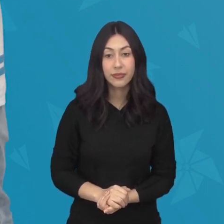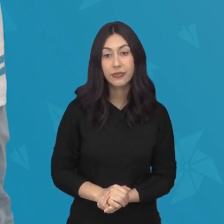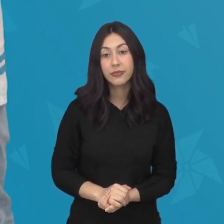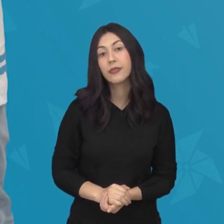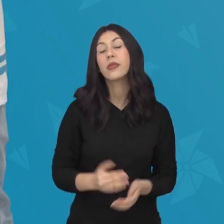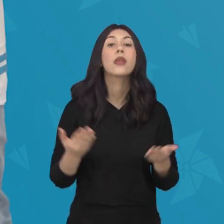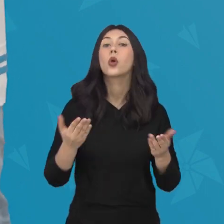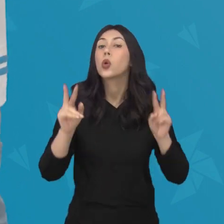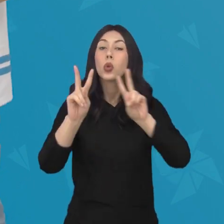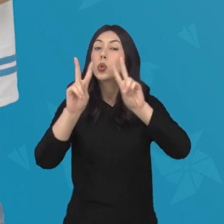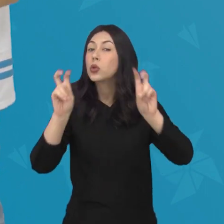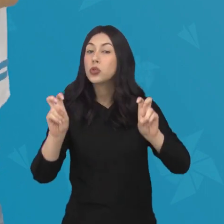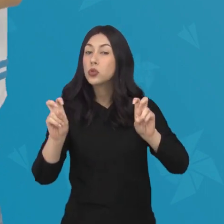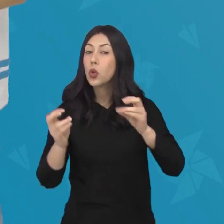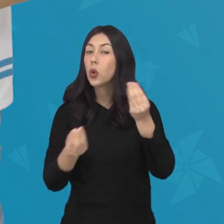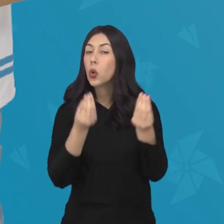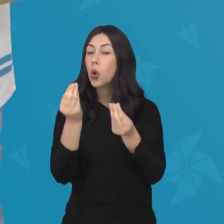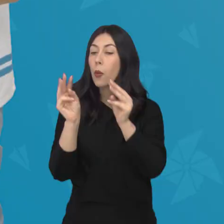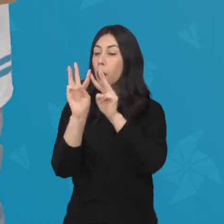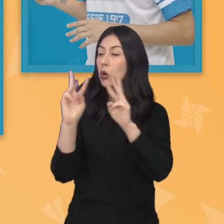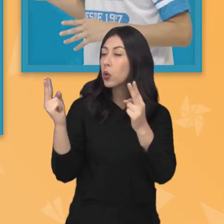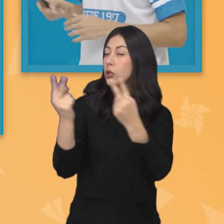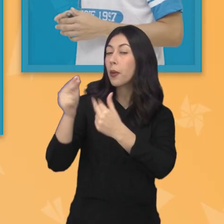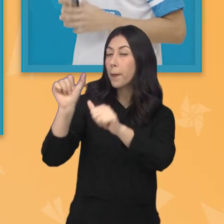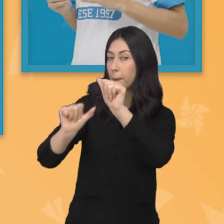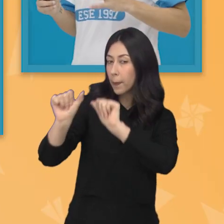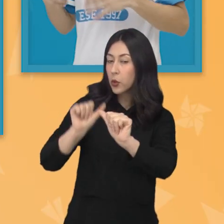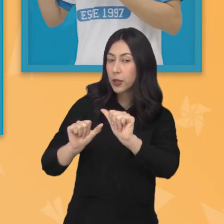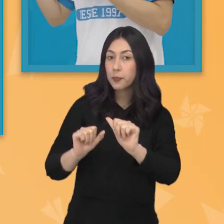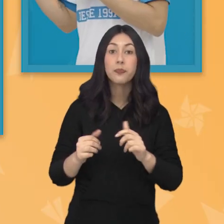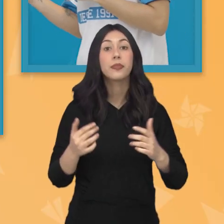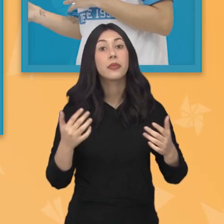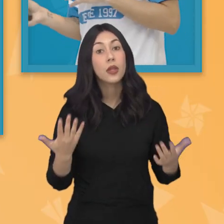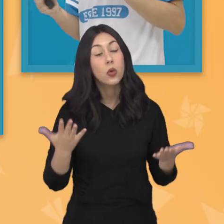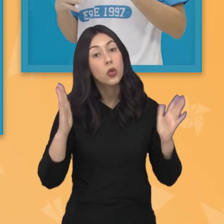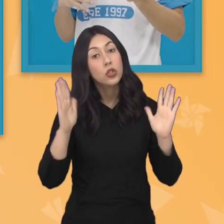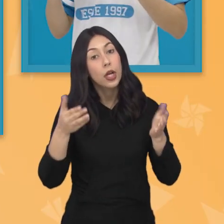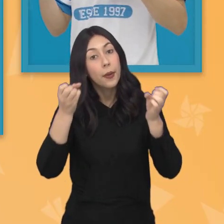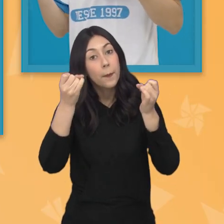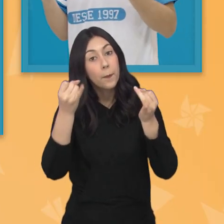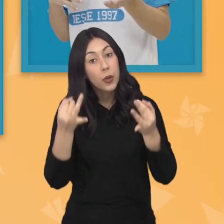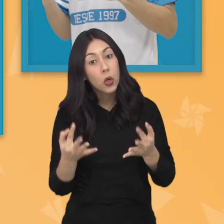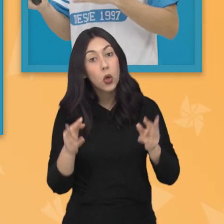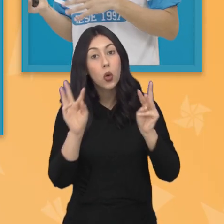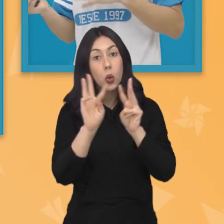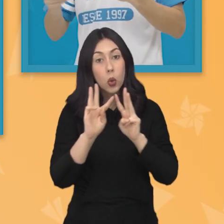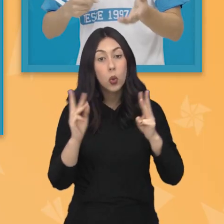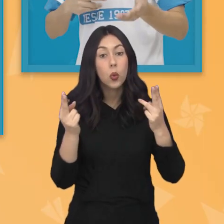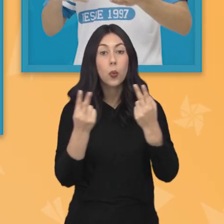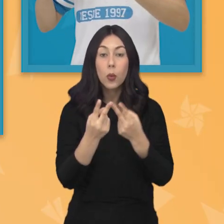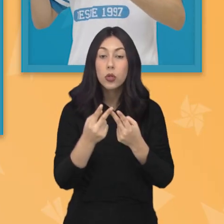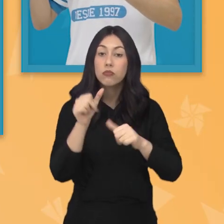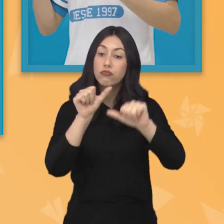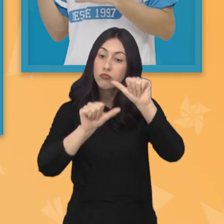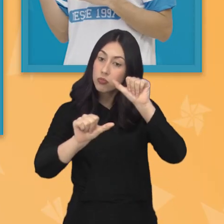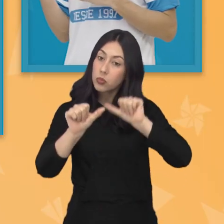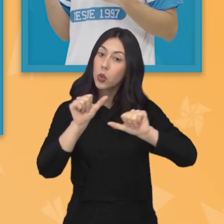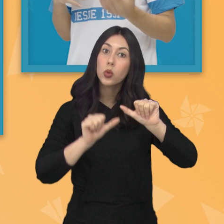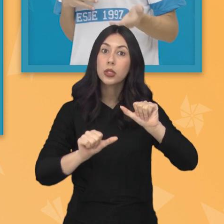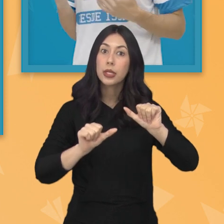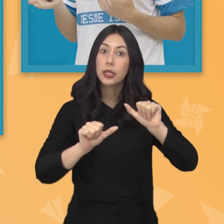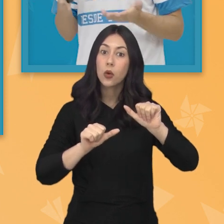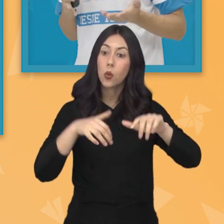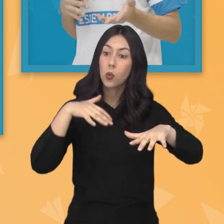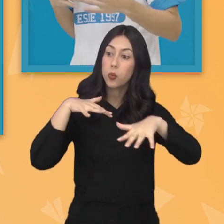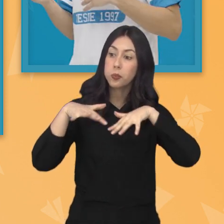Agora nós vamos falar um pouquinho de mudança de estados físicos. Vem comigo. Bom, como a gente falou, os estados físicos mudam entre si de acordo com o grau